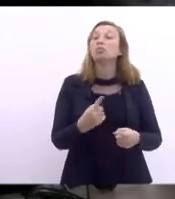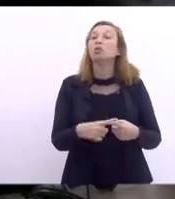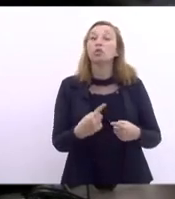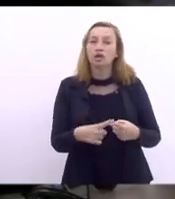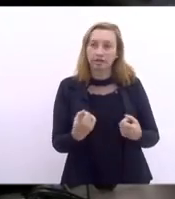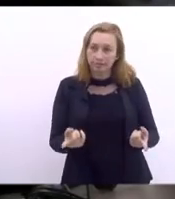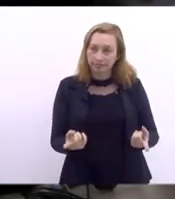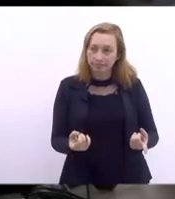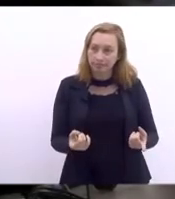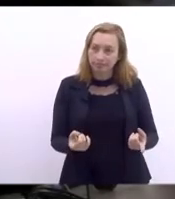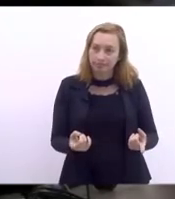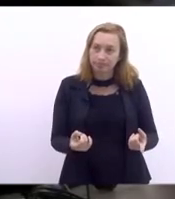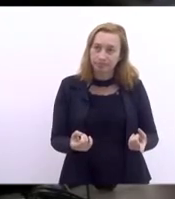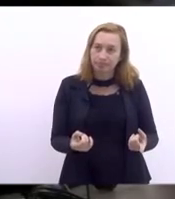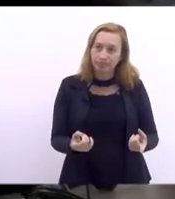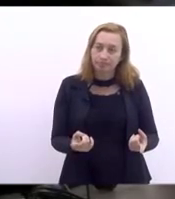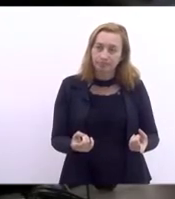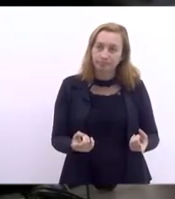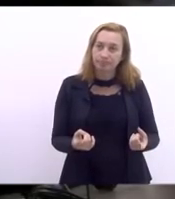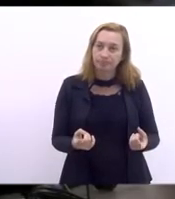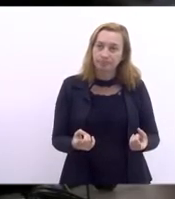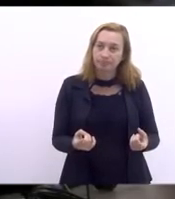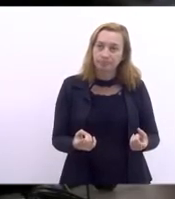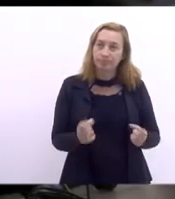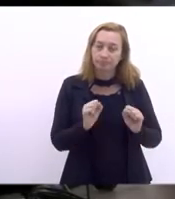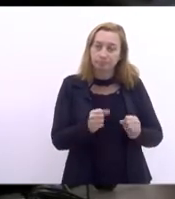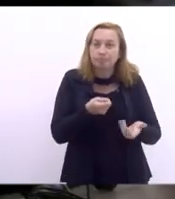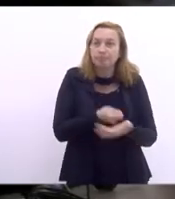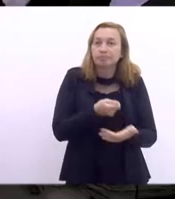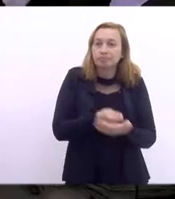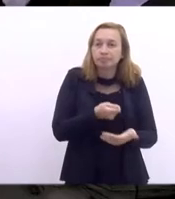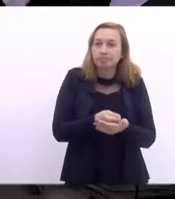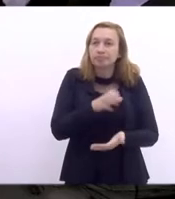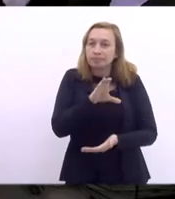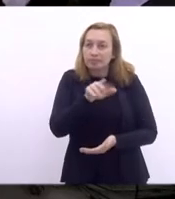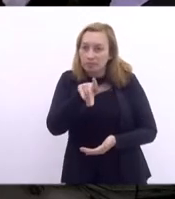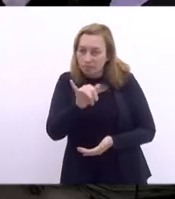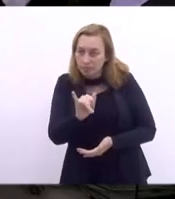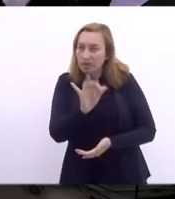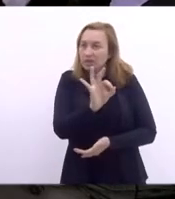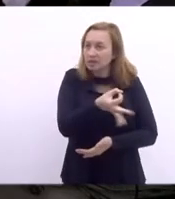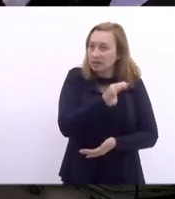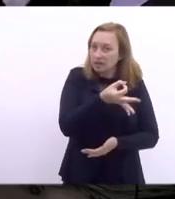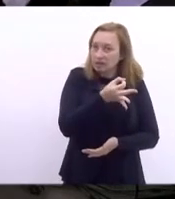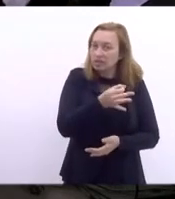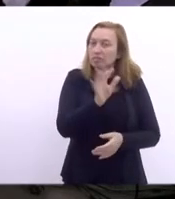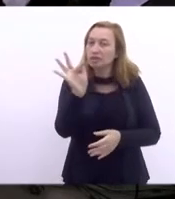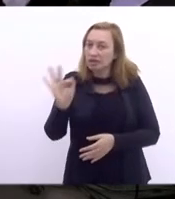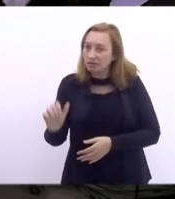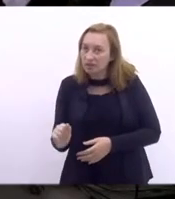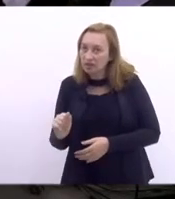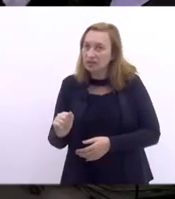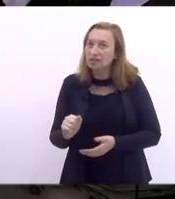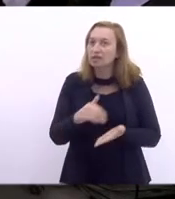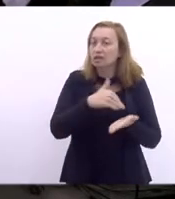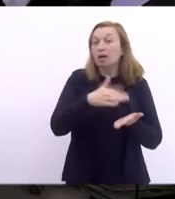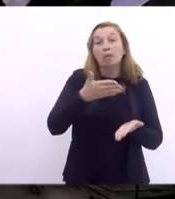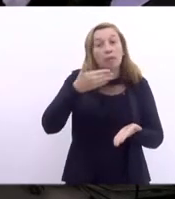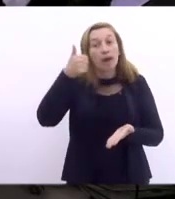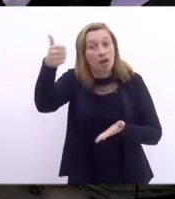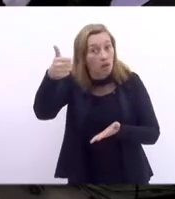porque é porque a gente só exigência da CPI exatamente a hora que a fazenda